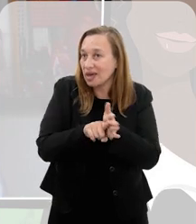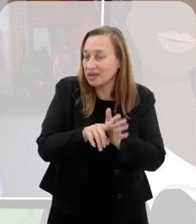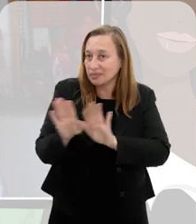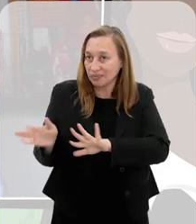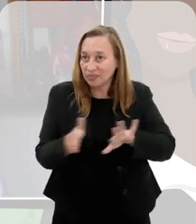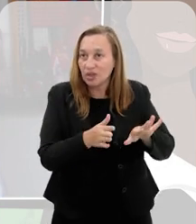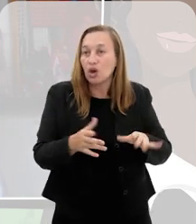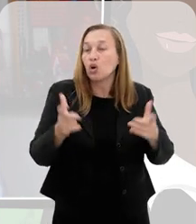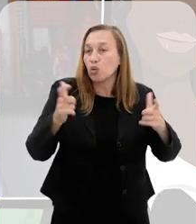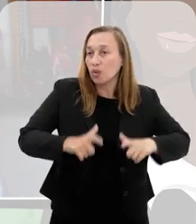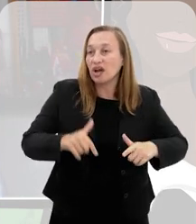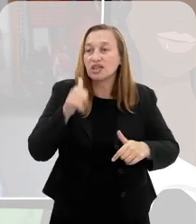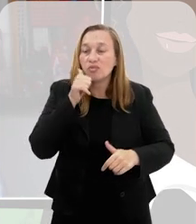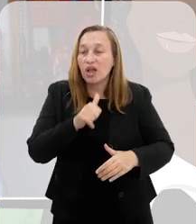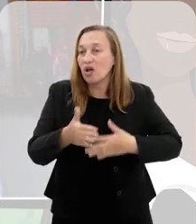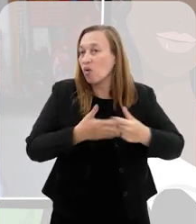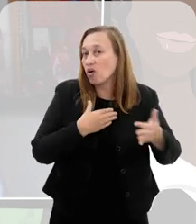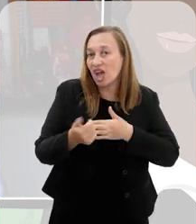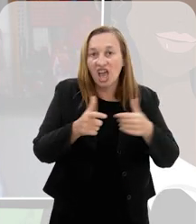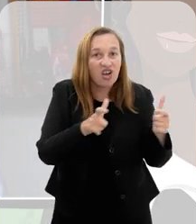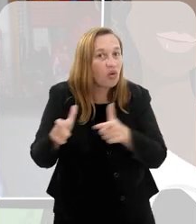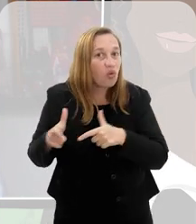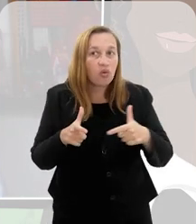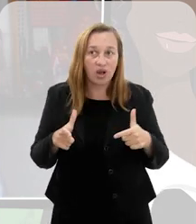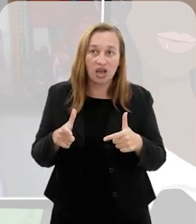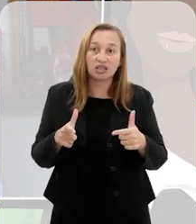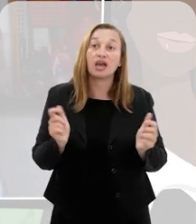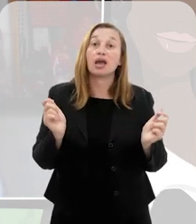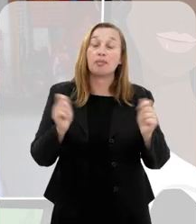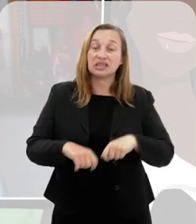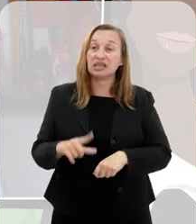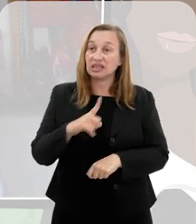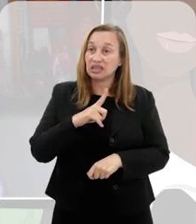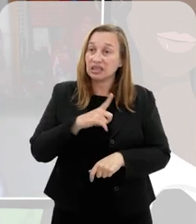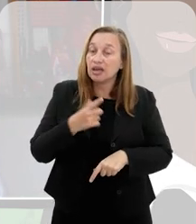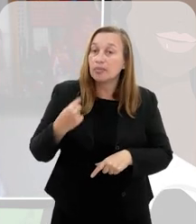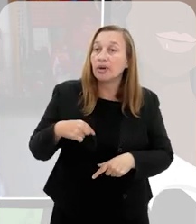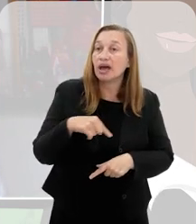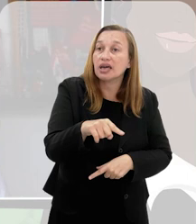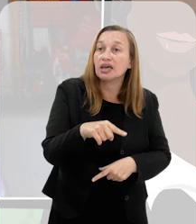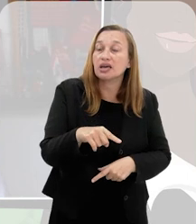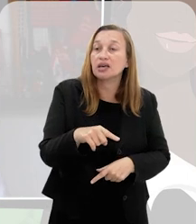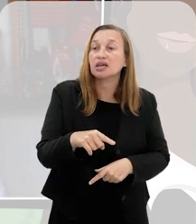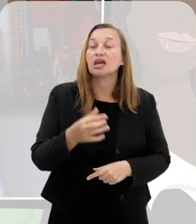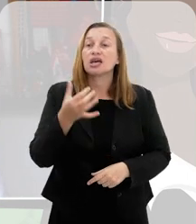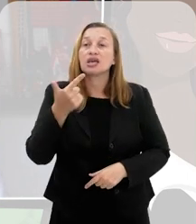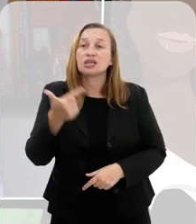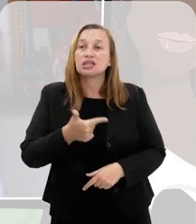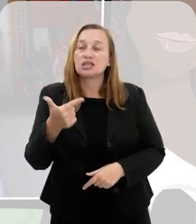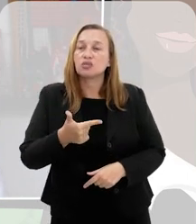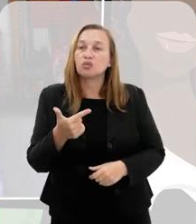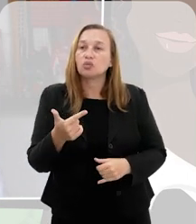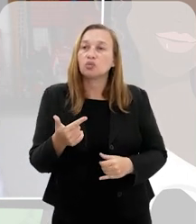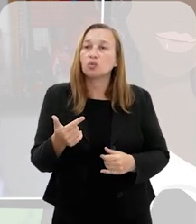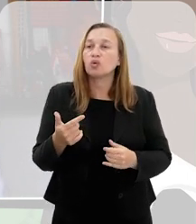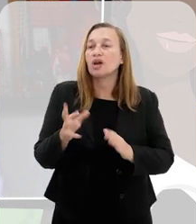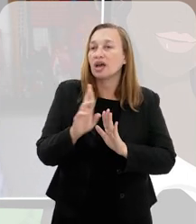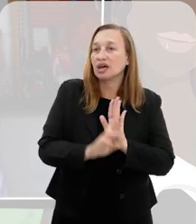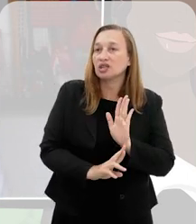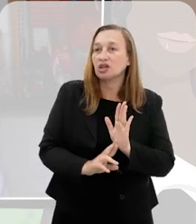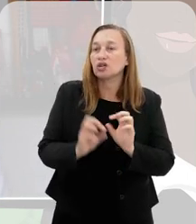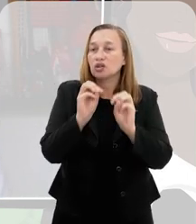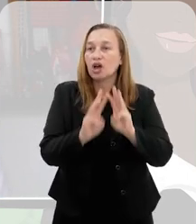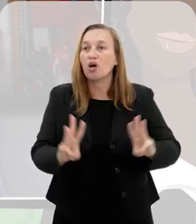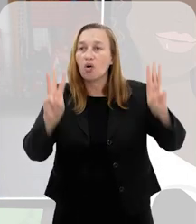nunca é demais, né? Lugar de mulher onde a gente quiser, onde a gente tiver capacidade para se colocar. E segundo o